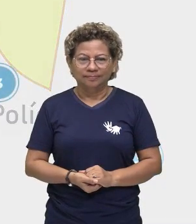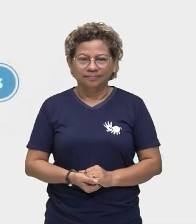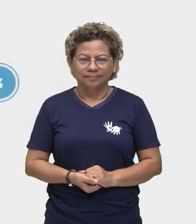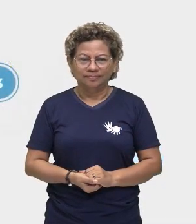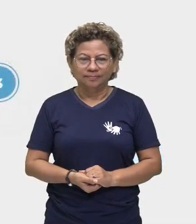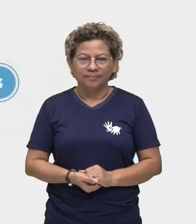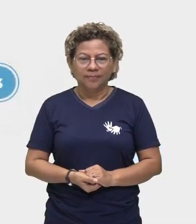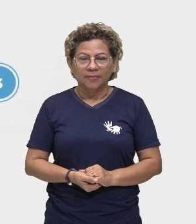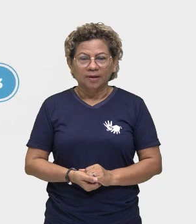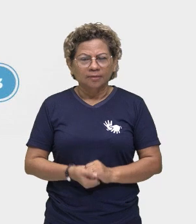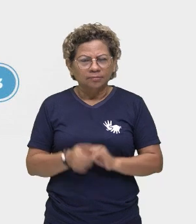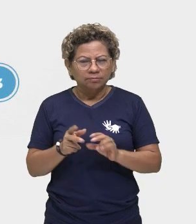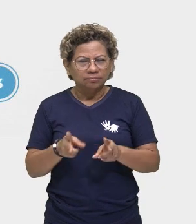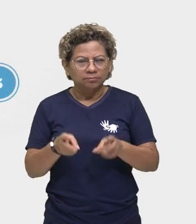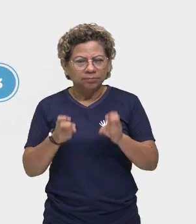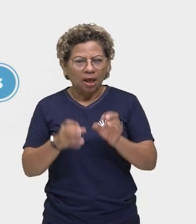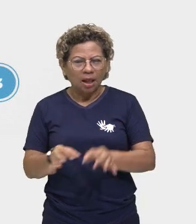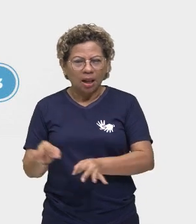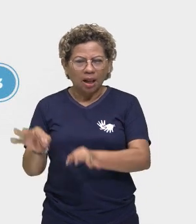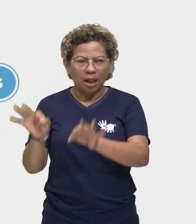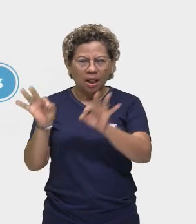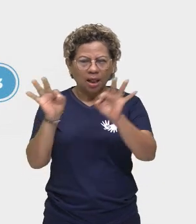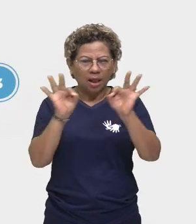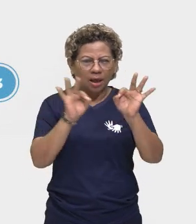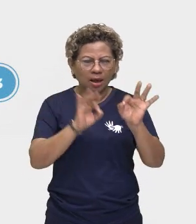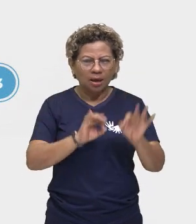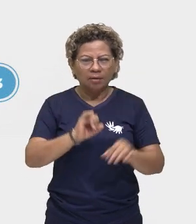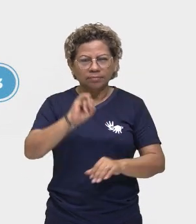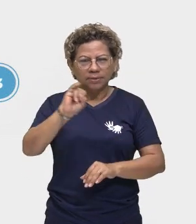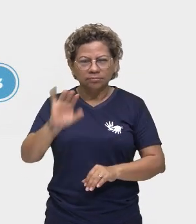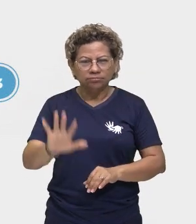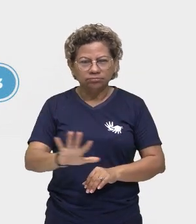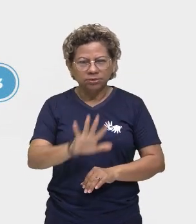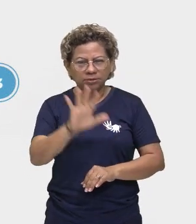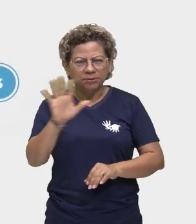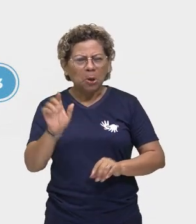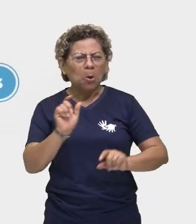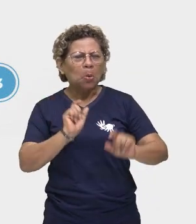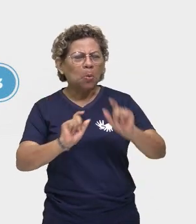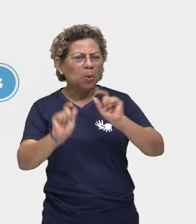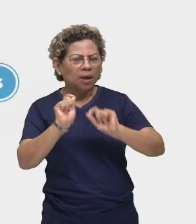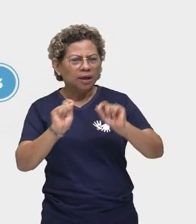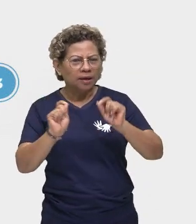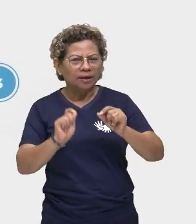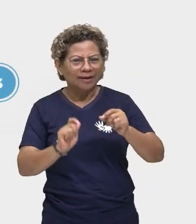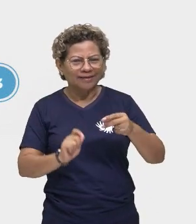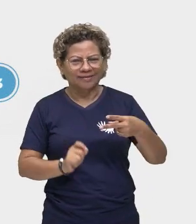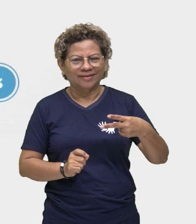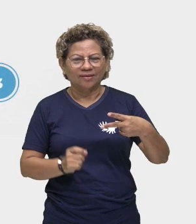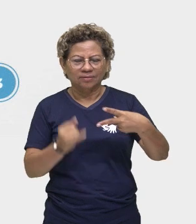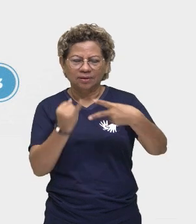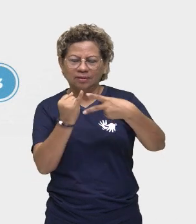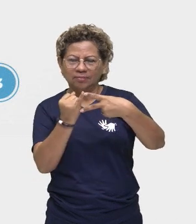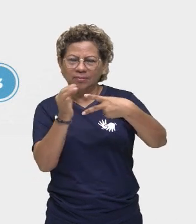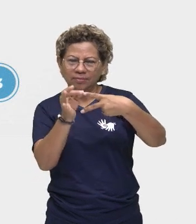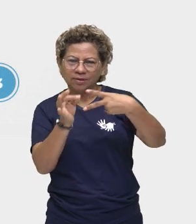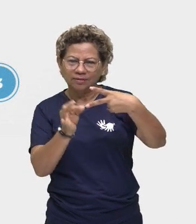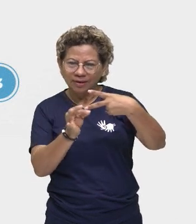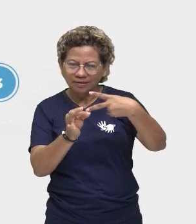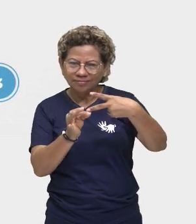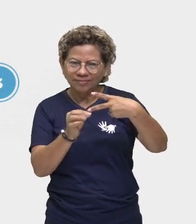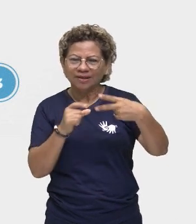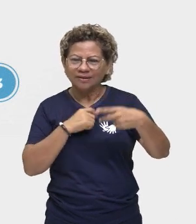Então, por definição, o que são polígonos, né? São figuras fechadas, formadas